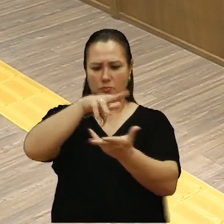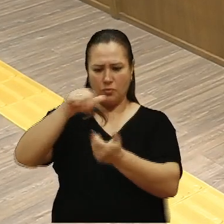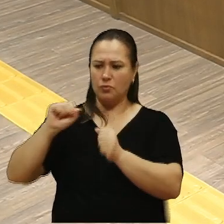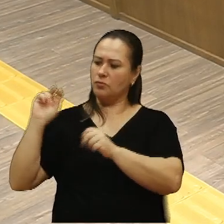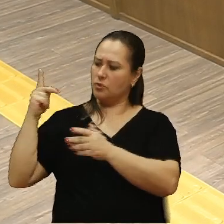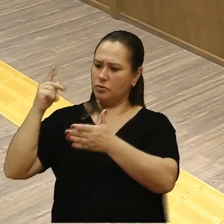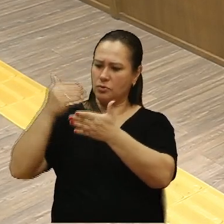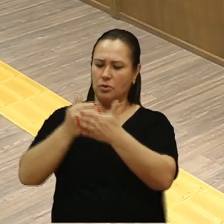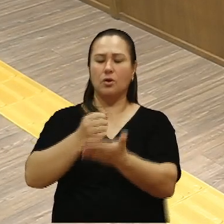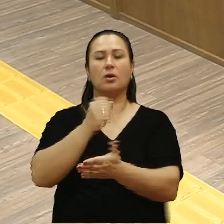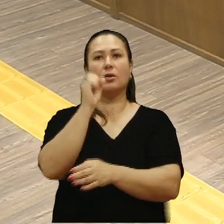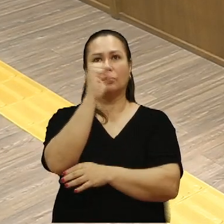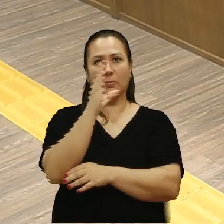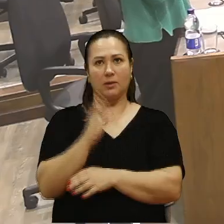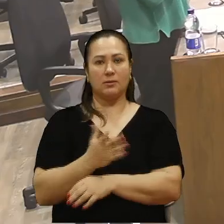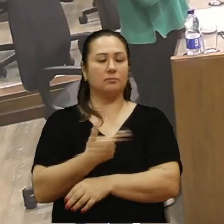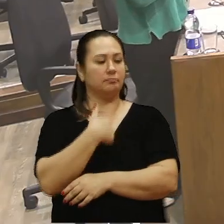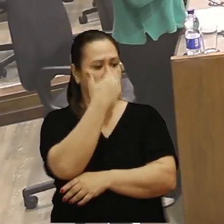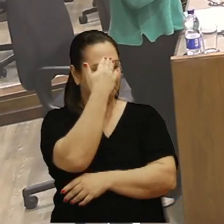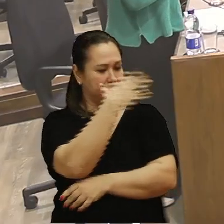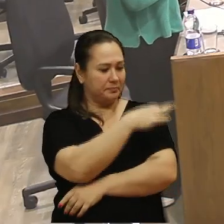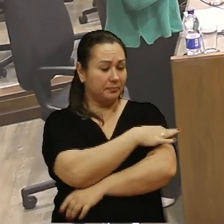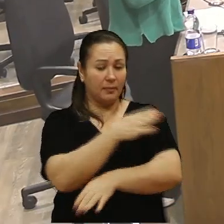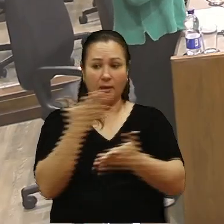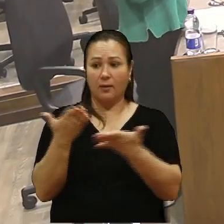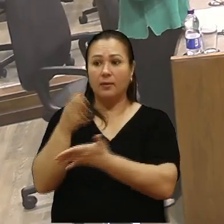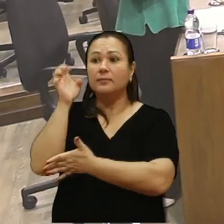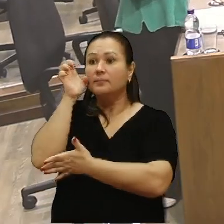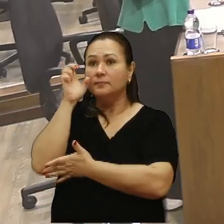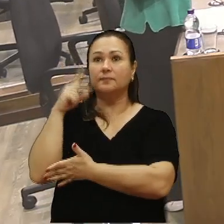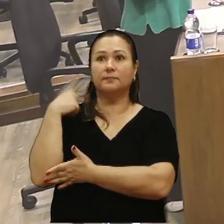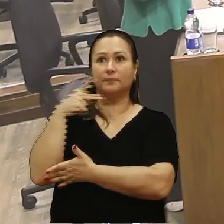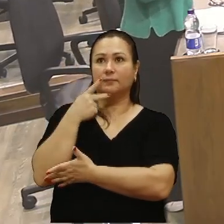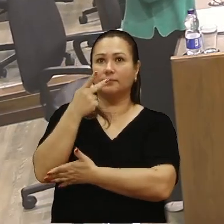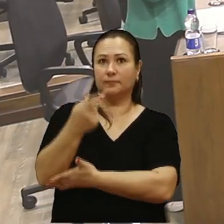Balardim. Bom, a minha fala, ela vai começar com